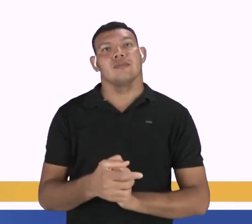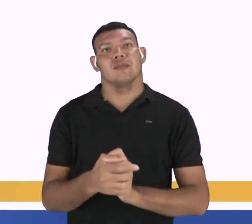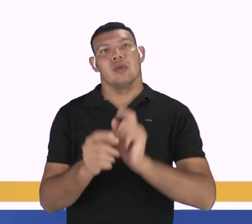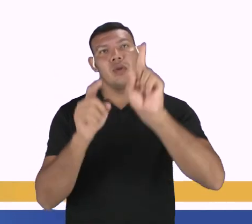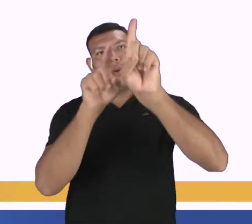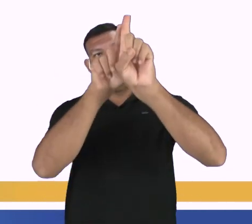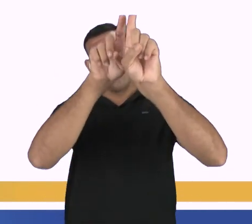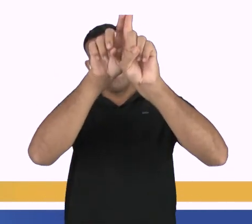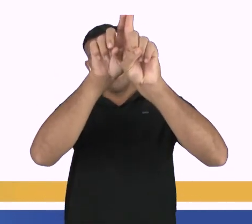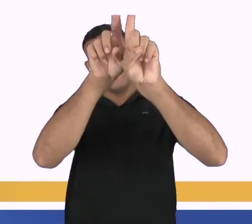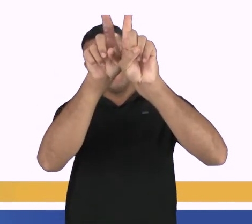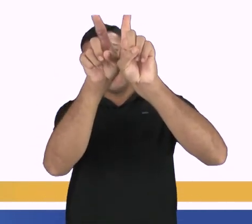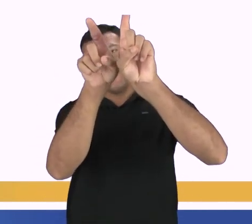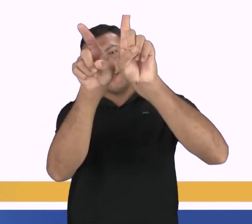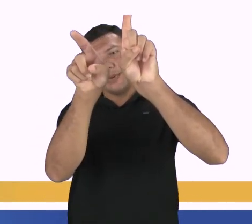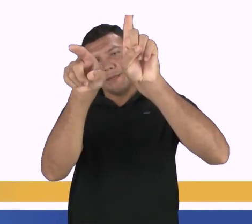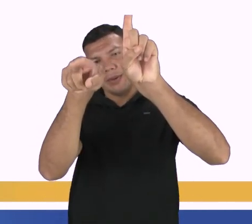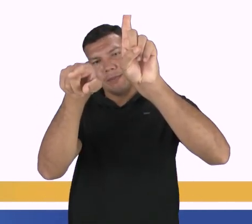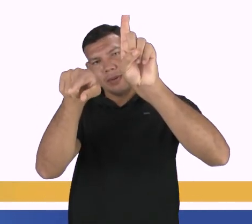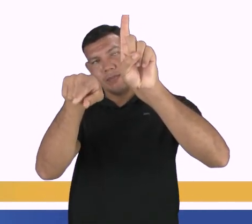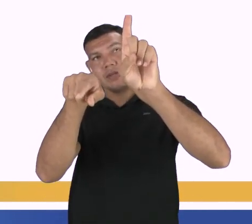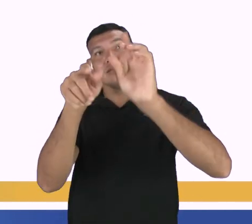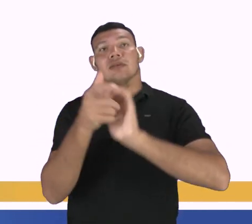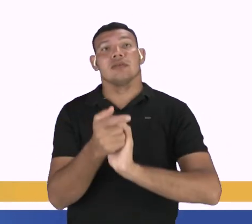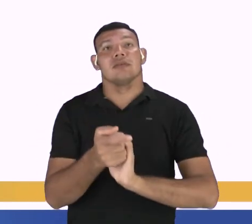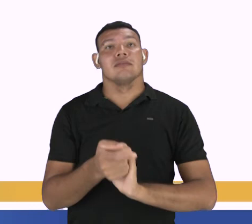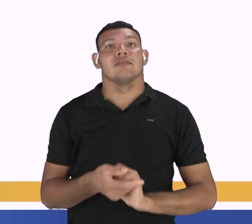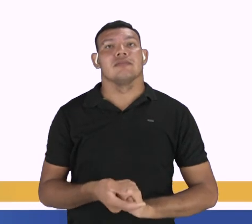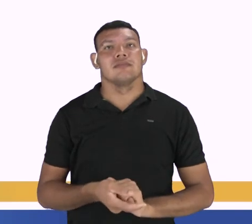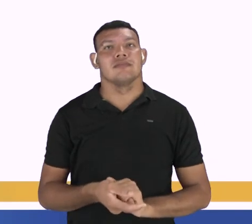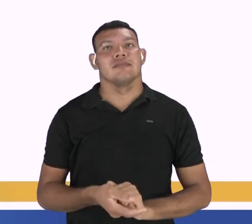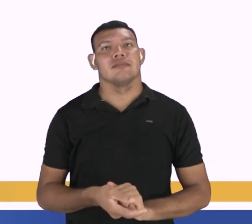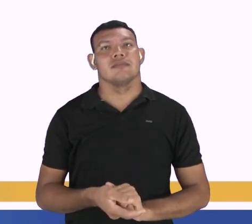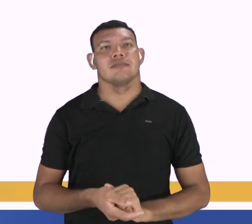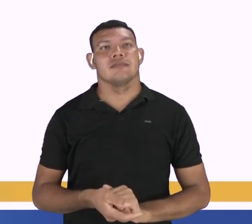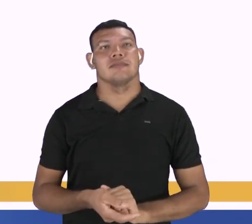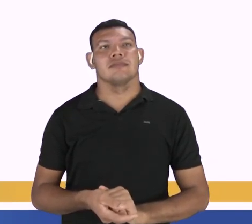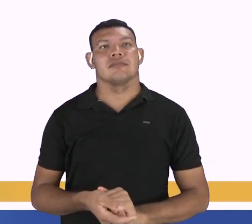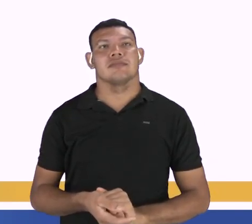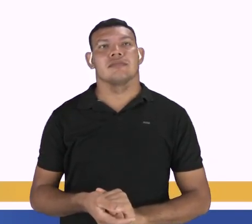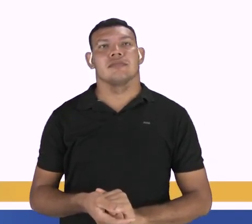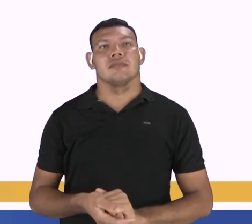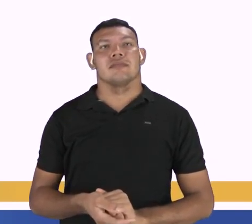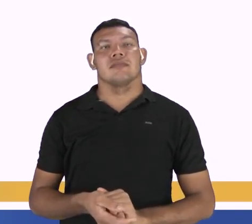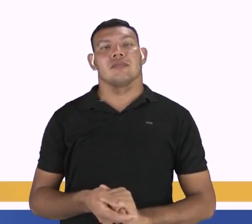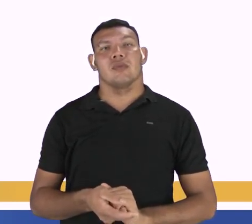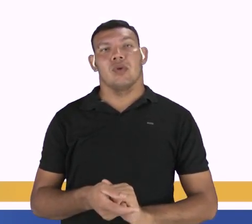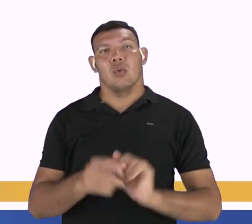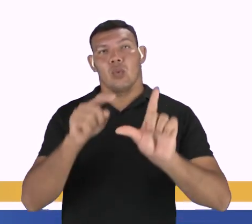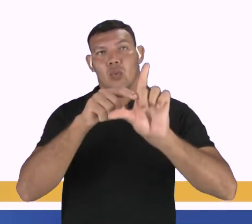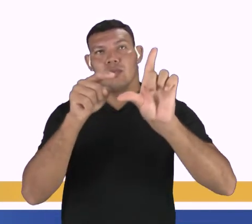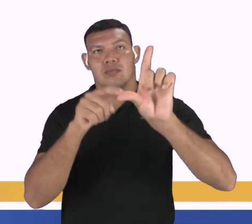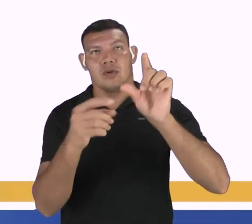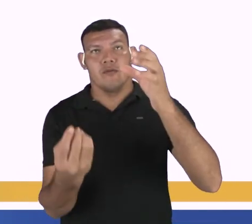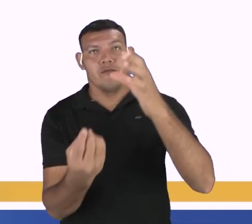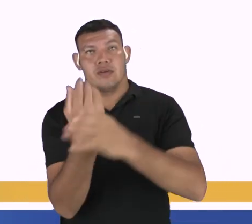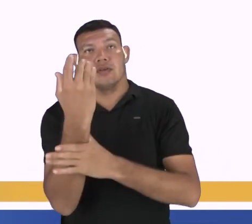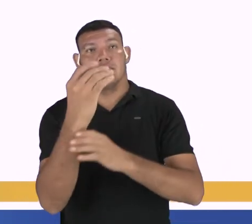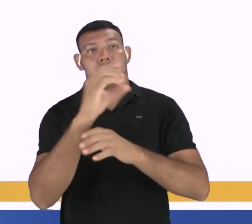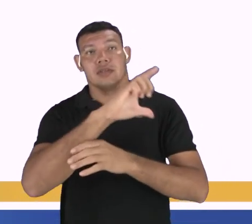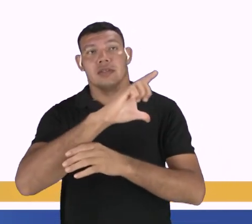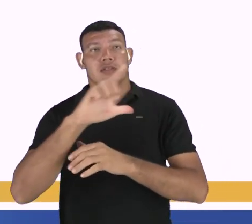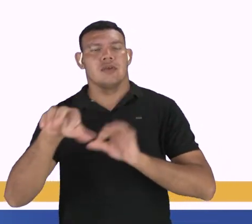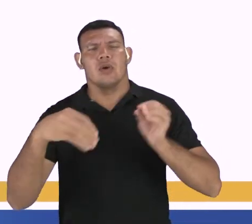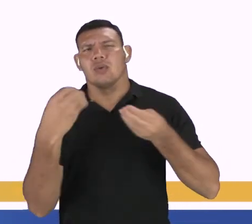dos minutos executou uma rotação em torno do ponto central do relógio, formando um ângulo que pode ser